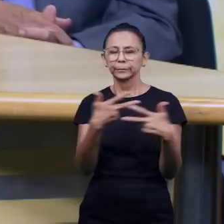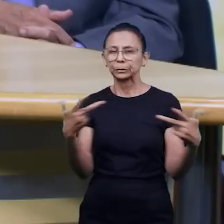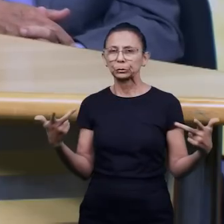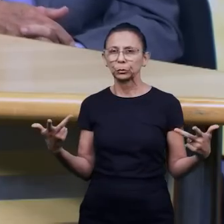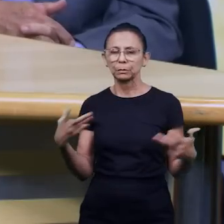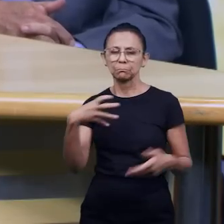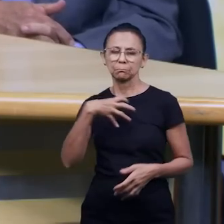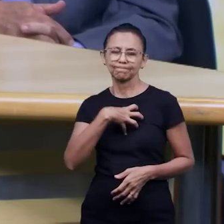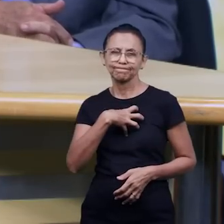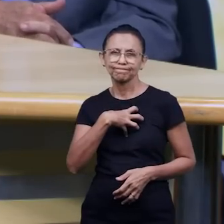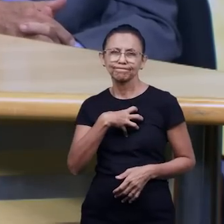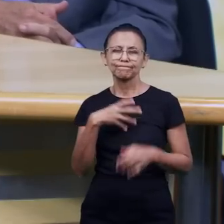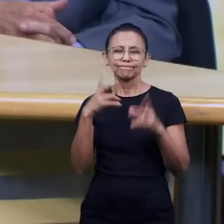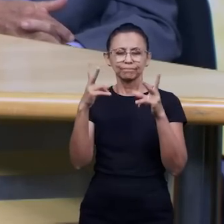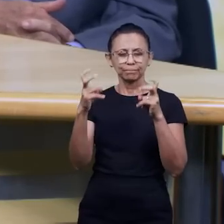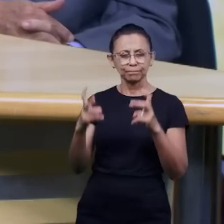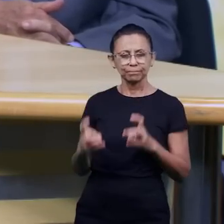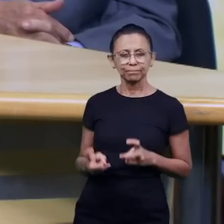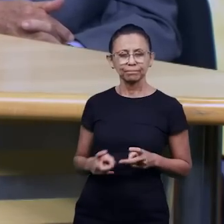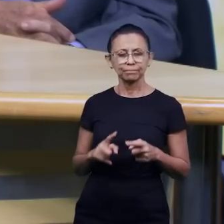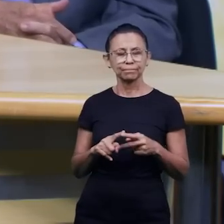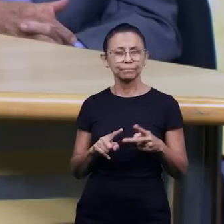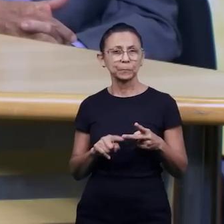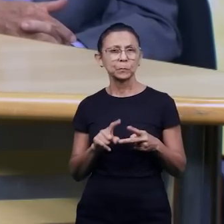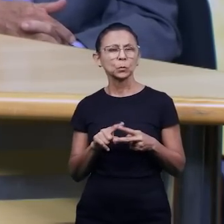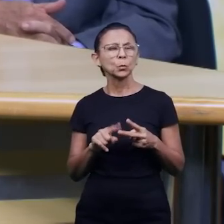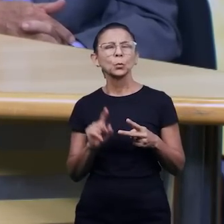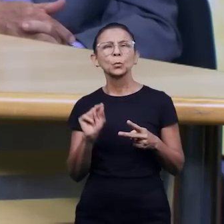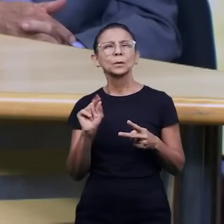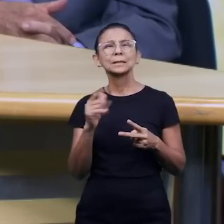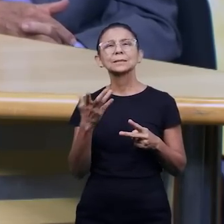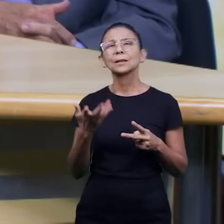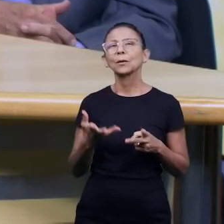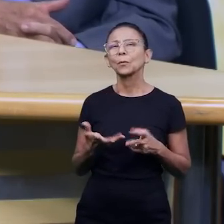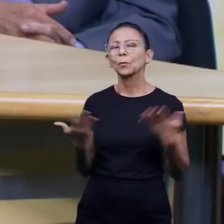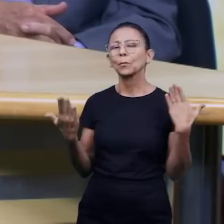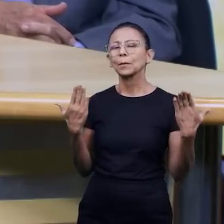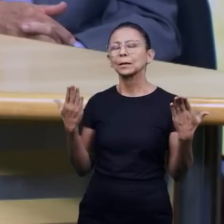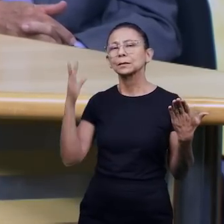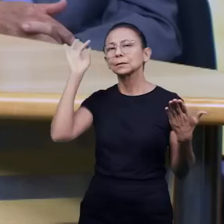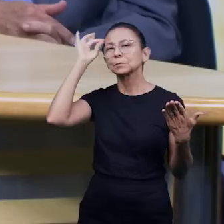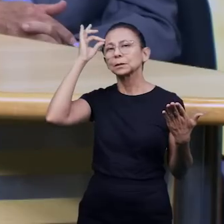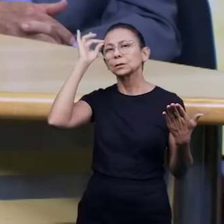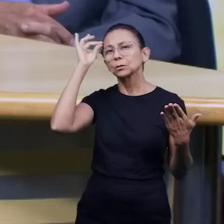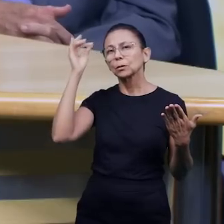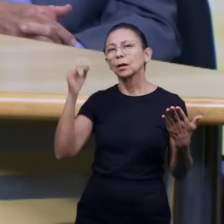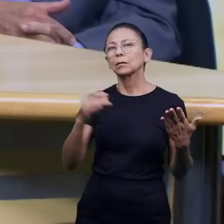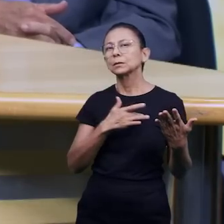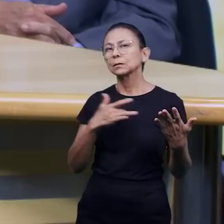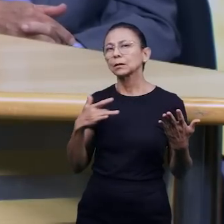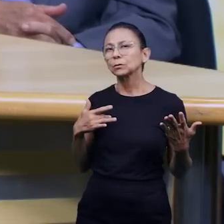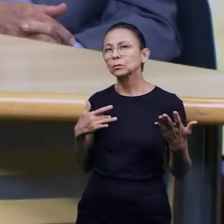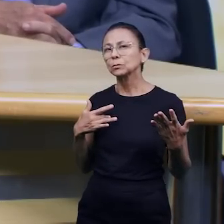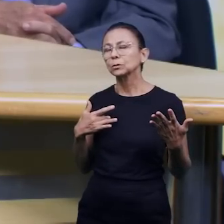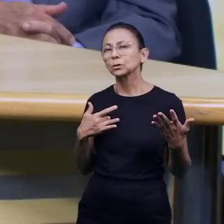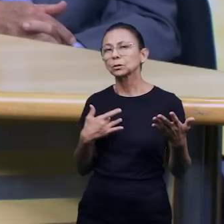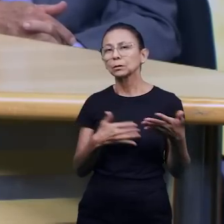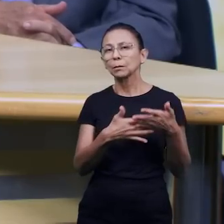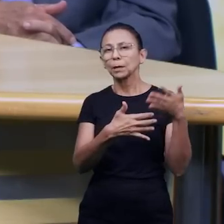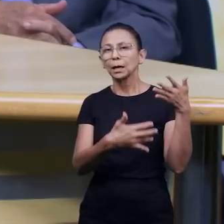enfermidade. E já falamos também sobre o cuidado do crente, o cuidado do pastor, o cuidado da igreja com a saúde